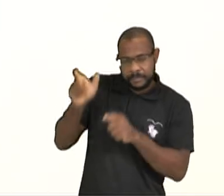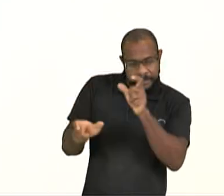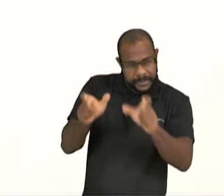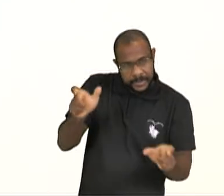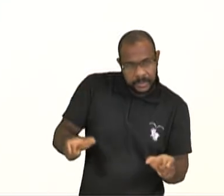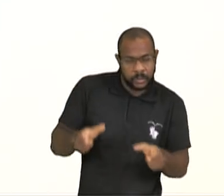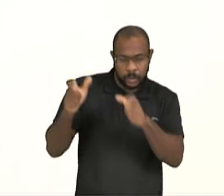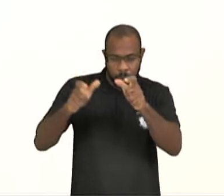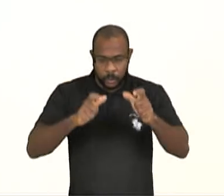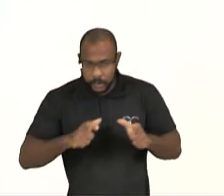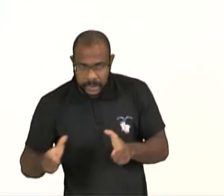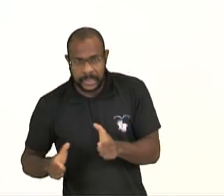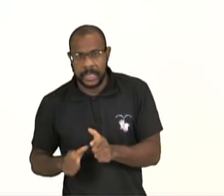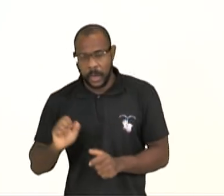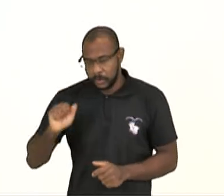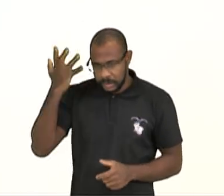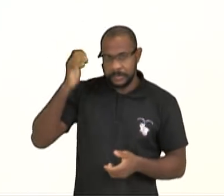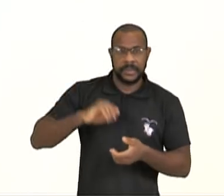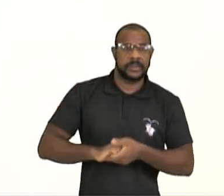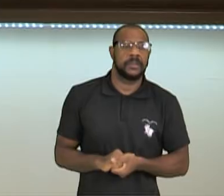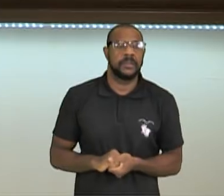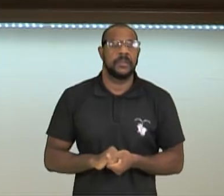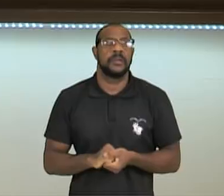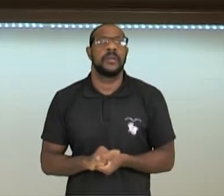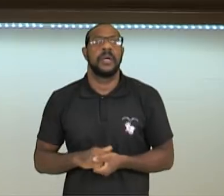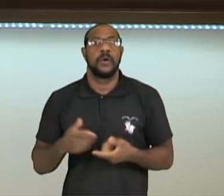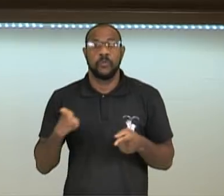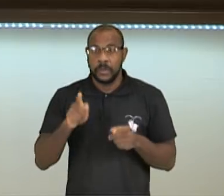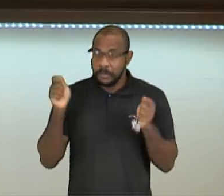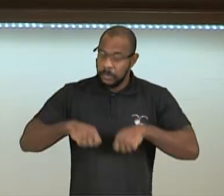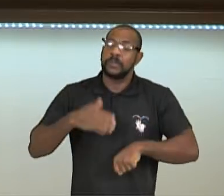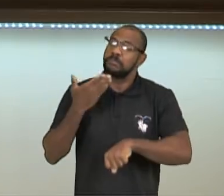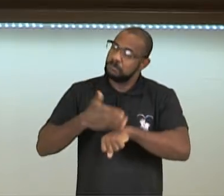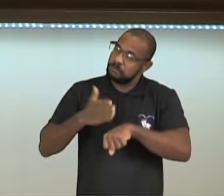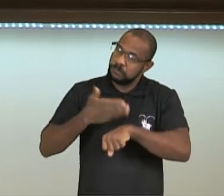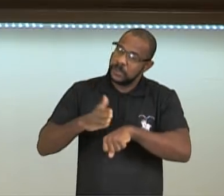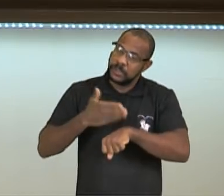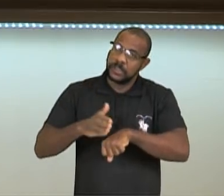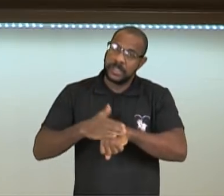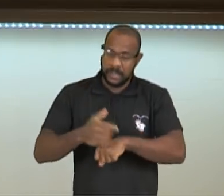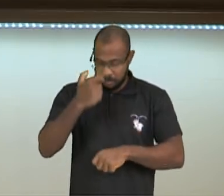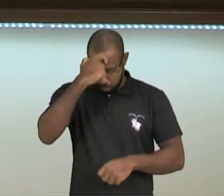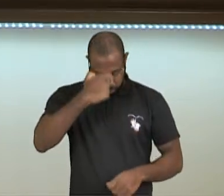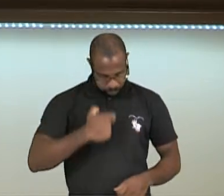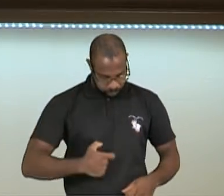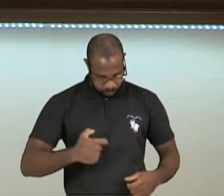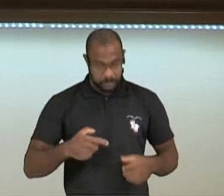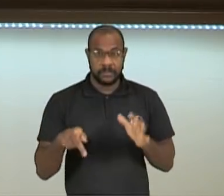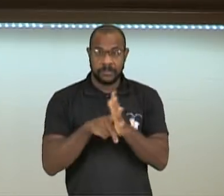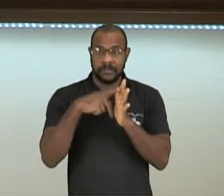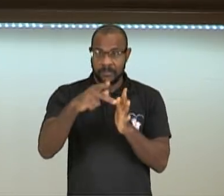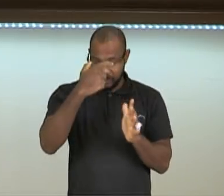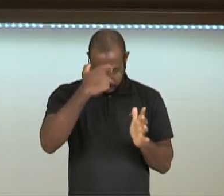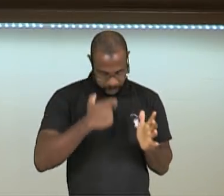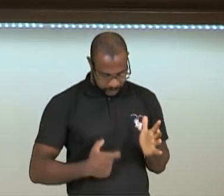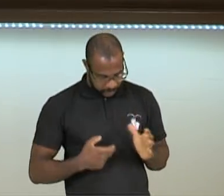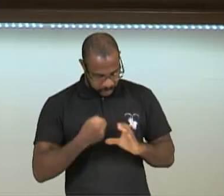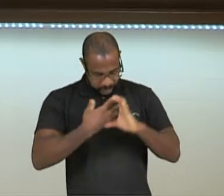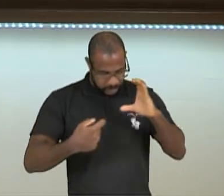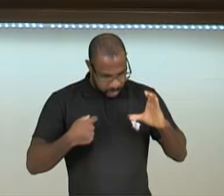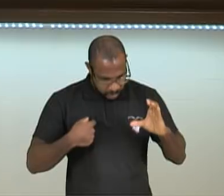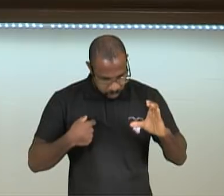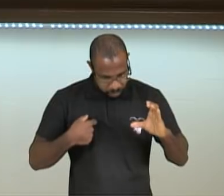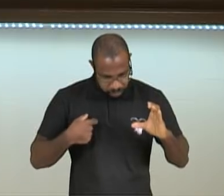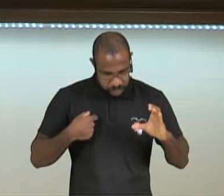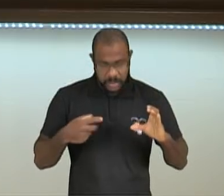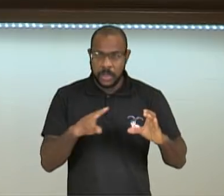um acontecimento, ok? Você pode treinar agora se autodescrevendo. Coloca lá, eu sou tal